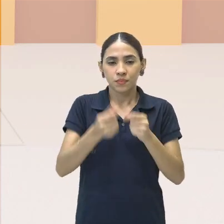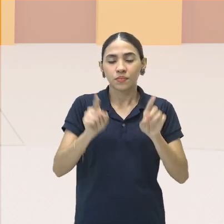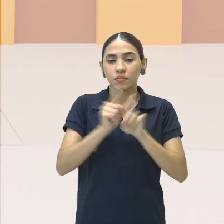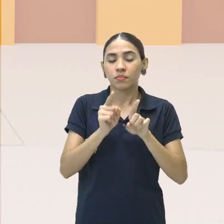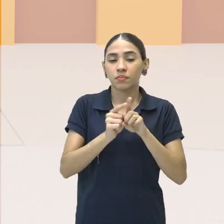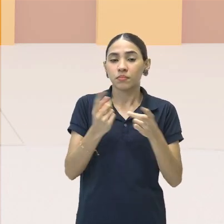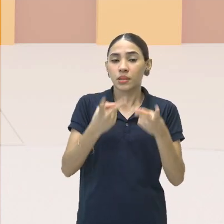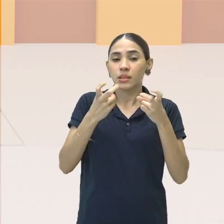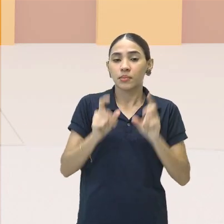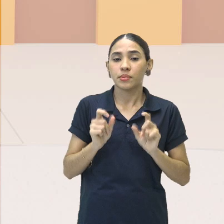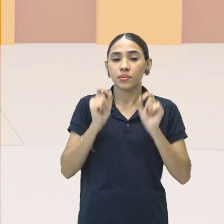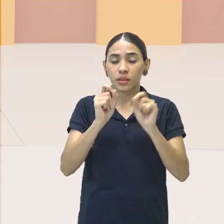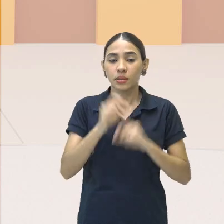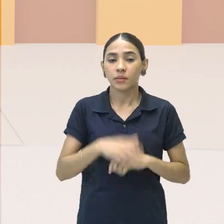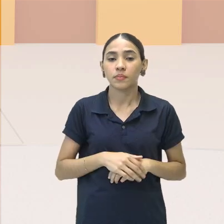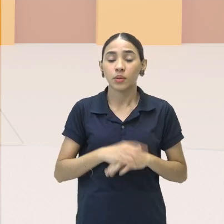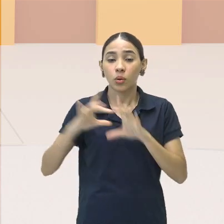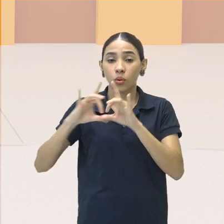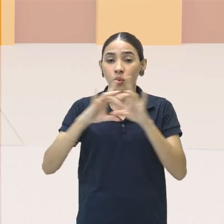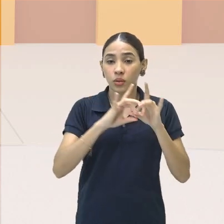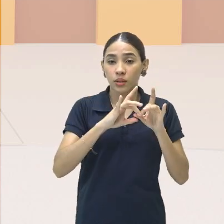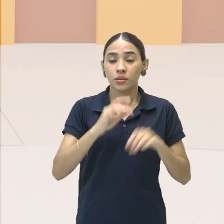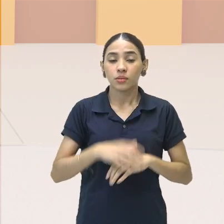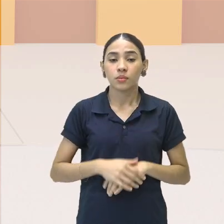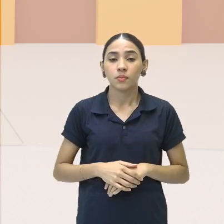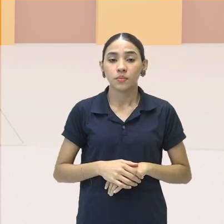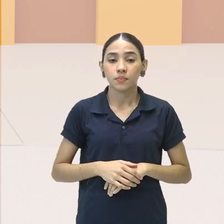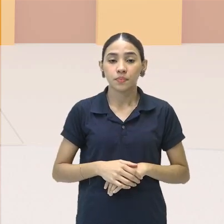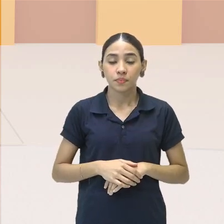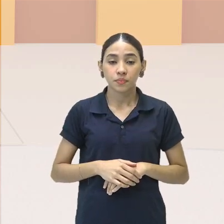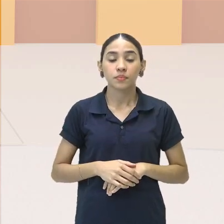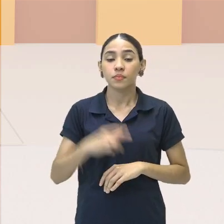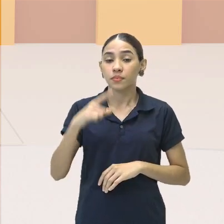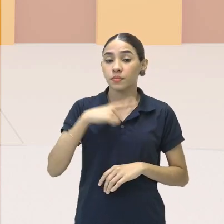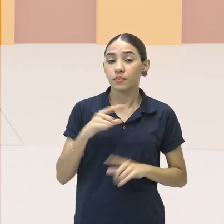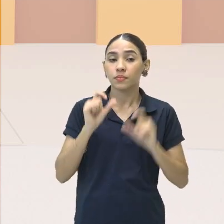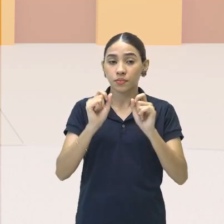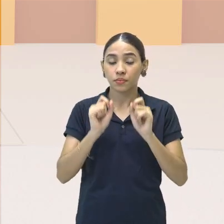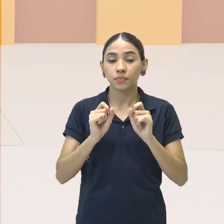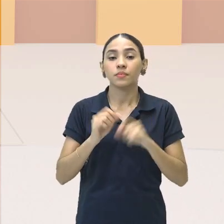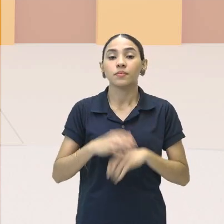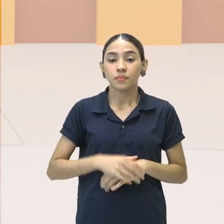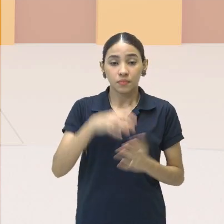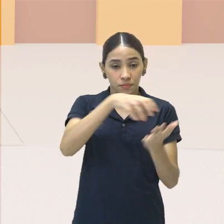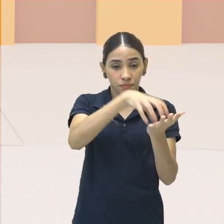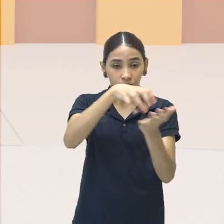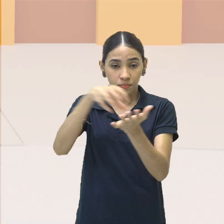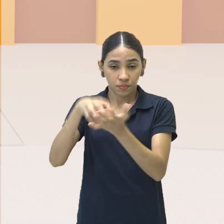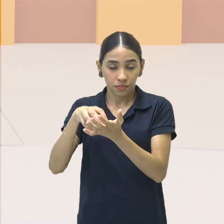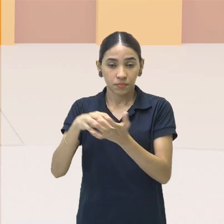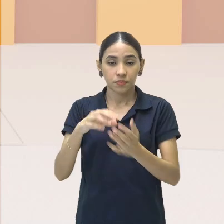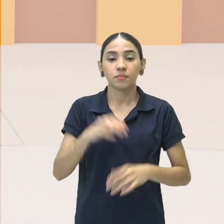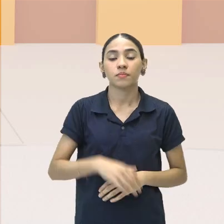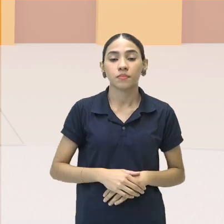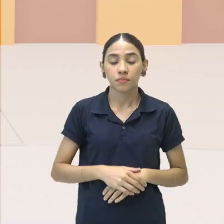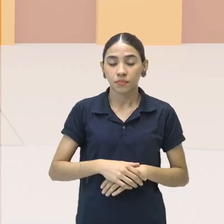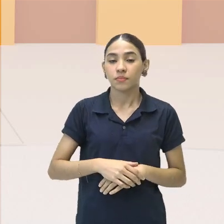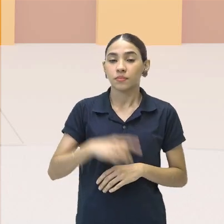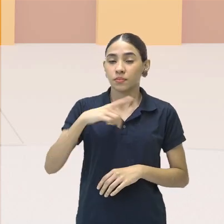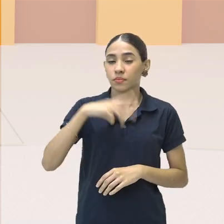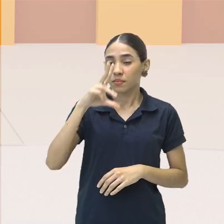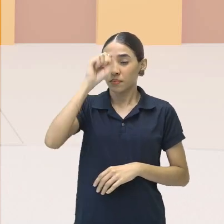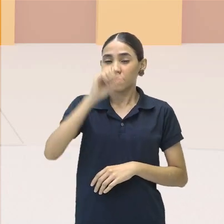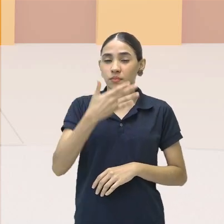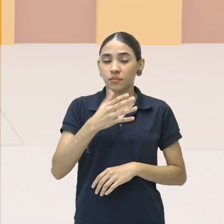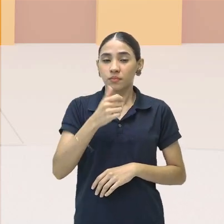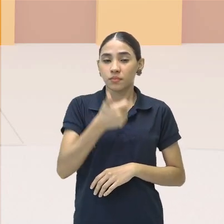podemos observar que, nesse contexto, né, havia ainda as capitanias hereditárias, elas ficaram presentes até mais ou